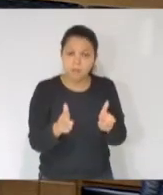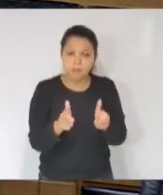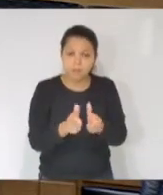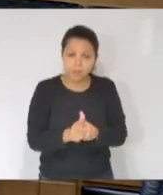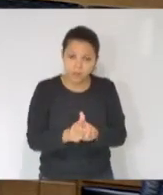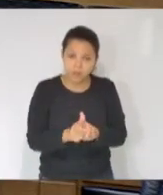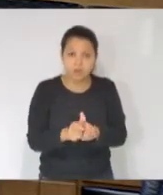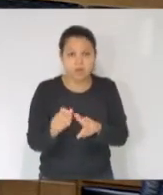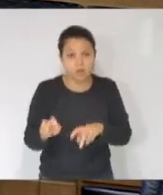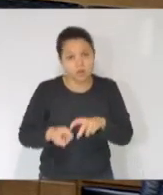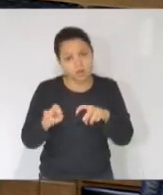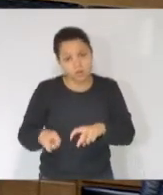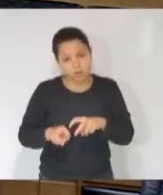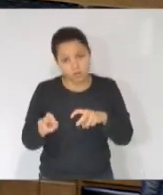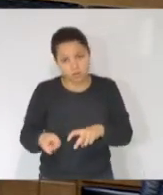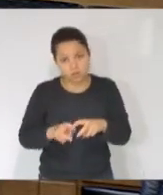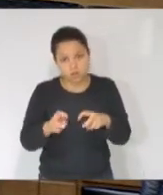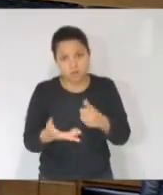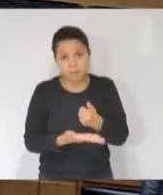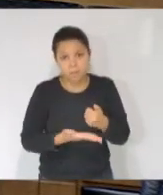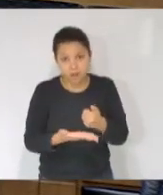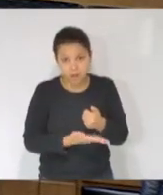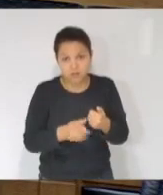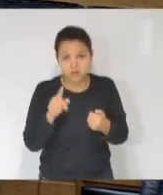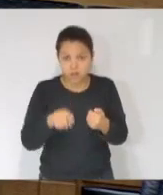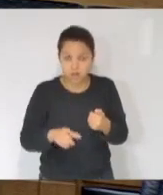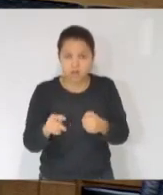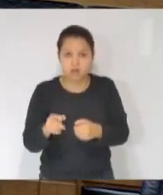agrícola, né? A base é a agricultura.